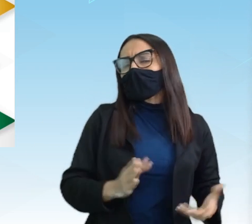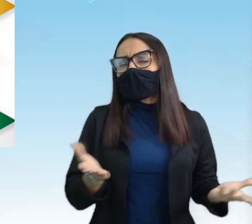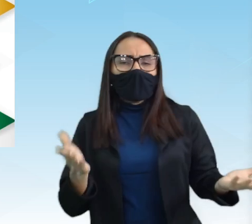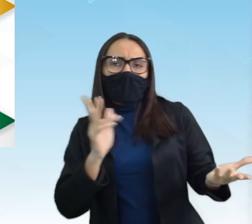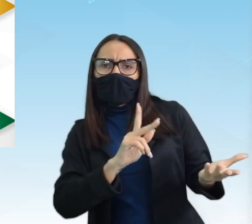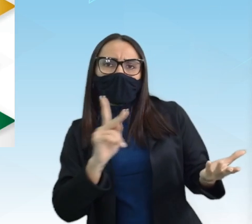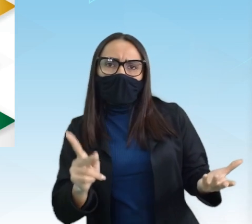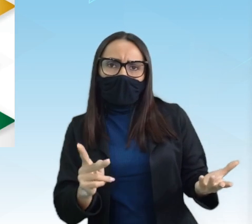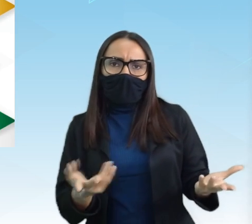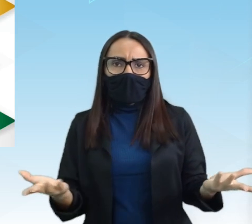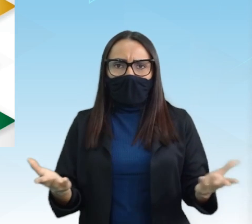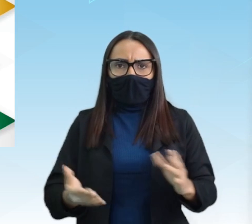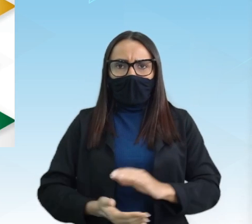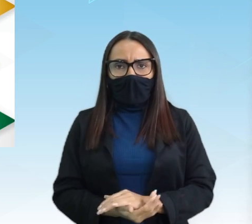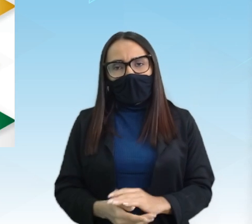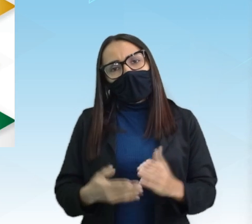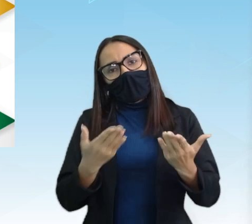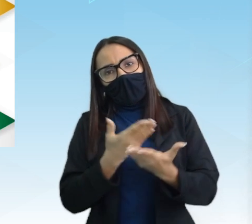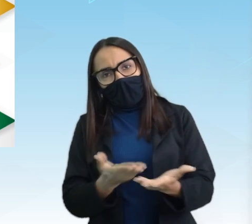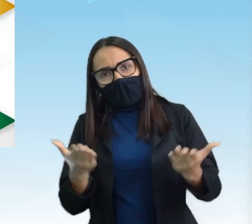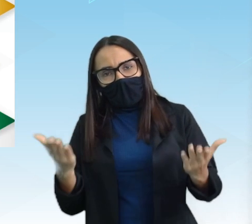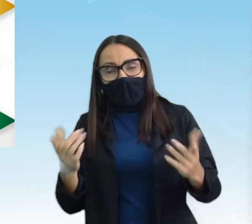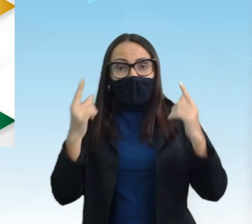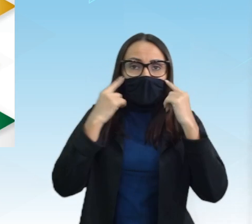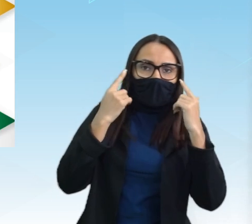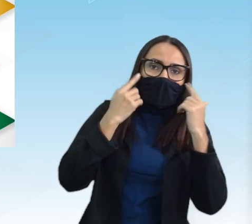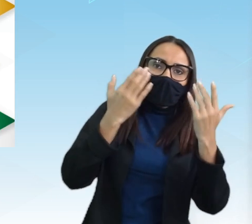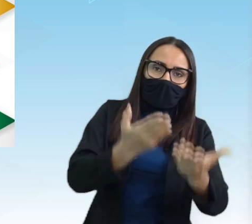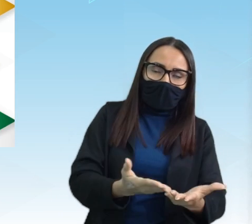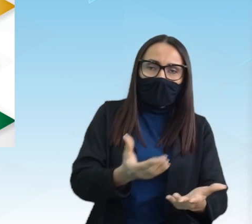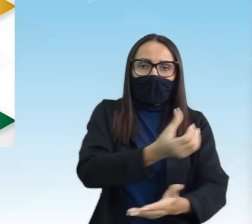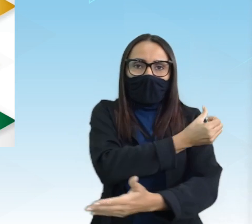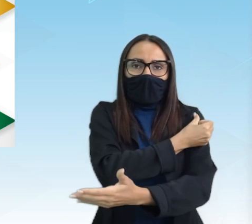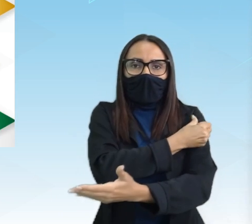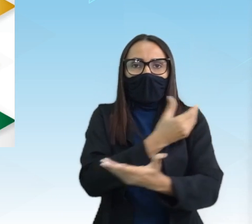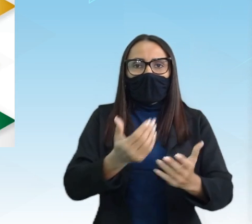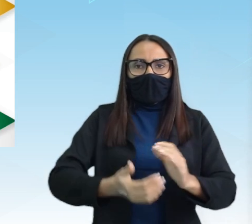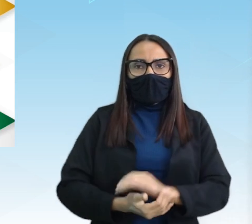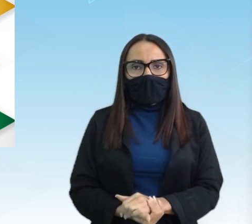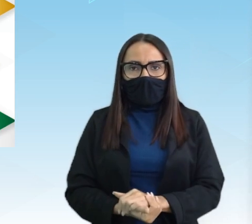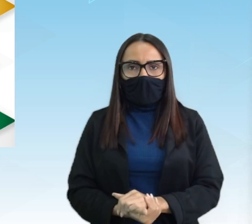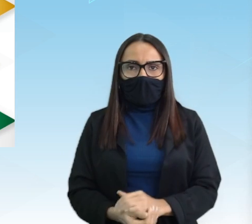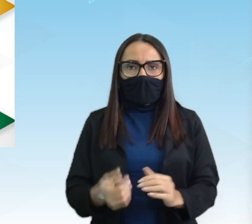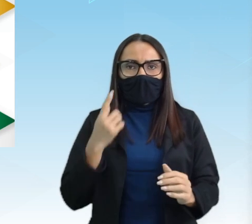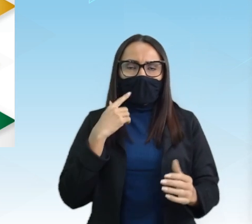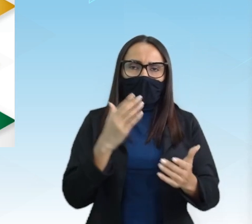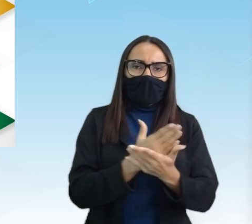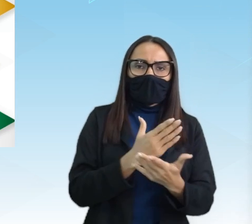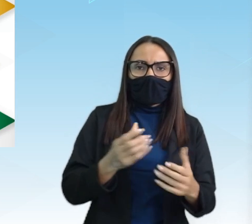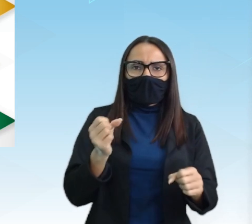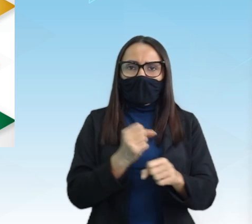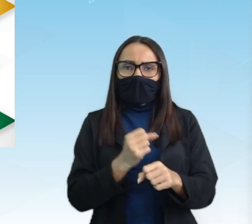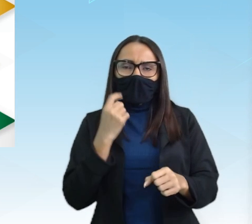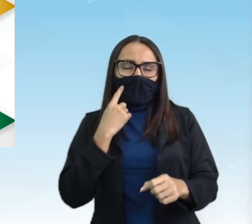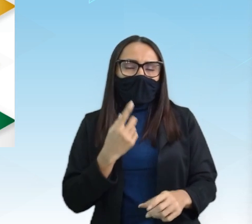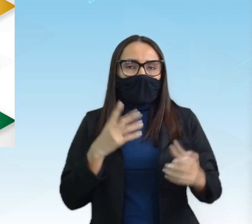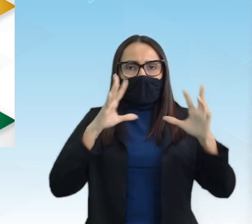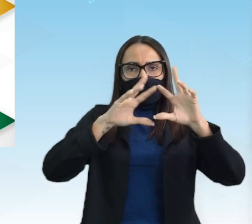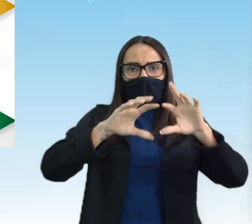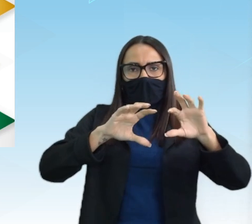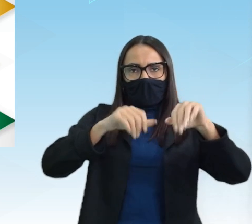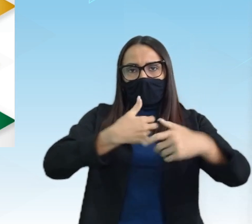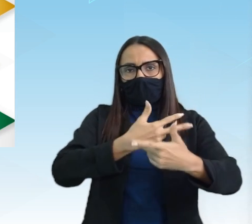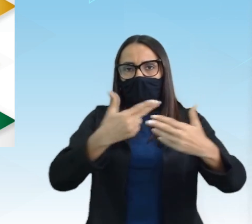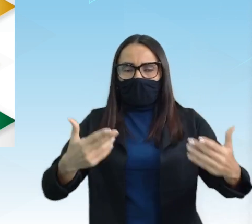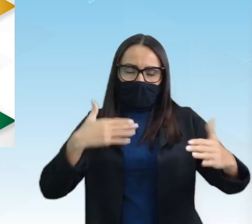meus lindos, meus anjos, preste atenção, do 6º ano. Há muito tempo, a nossa agropecuária, ela